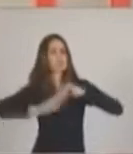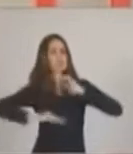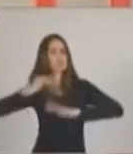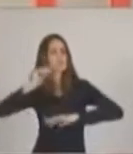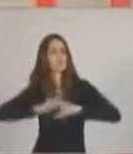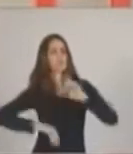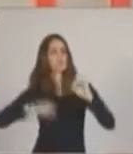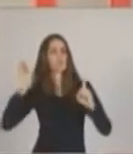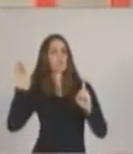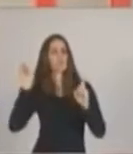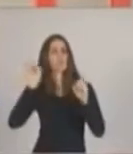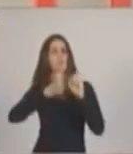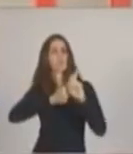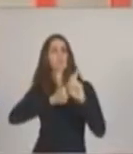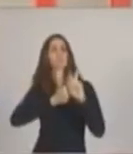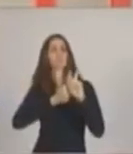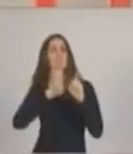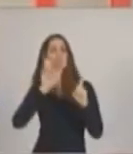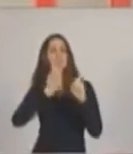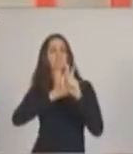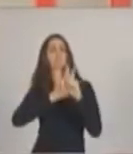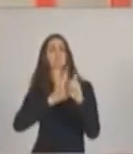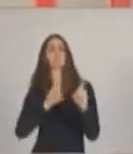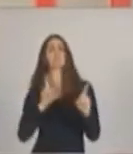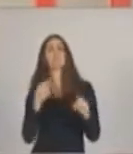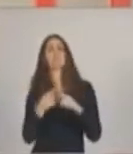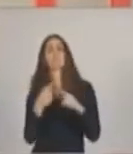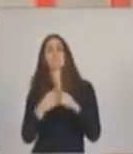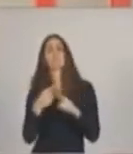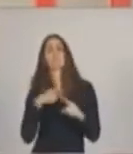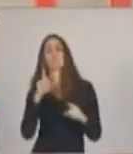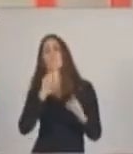pela constitucionalidade. Vetaram.